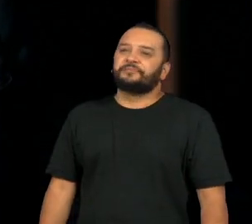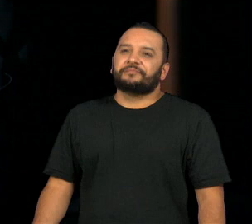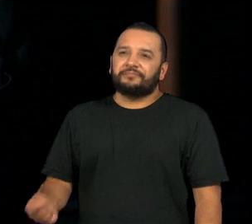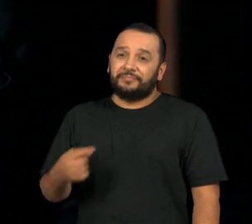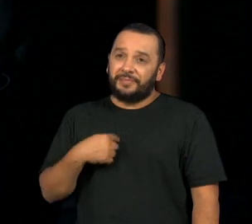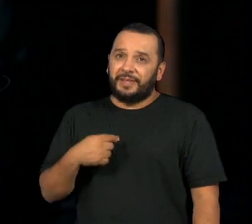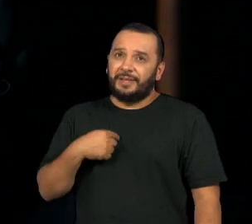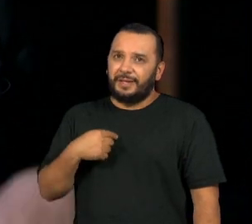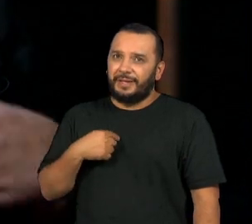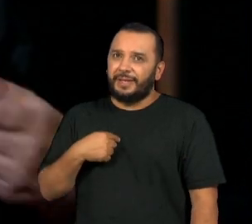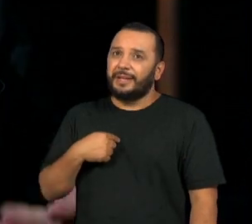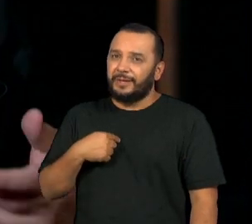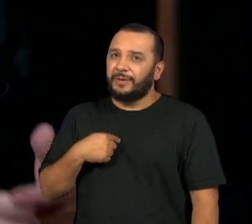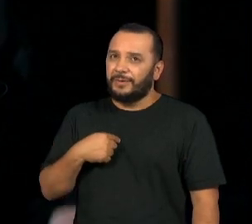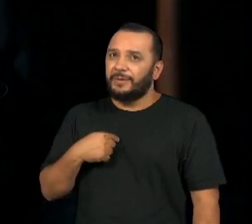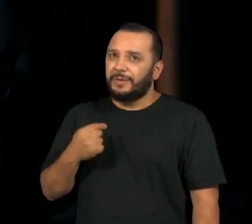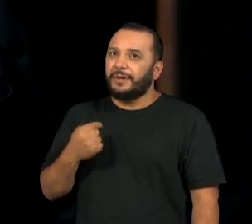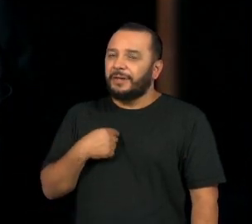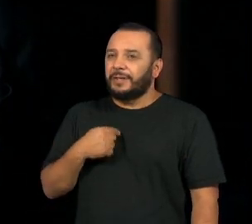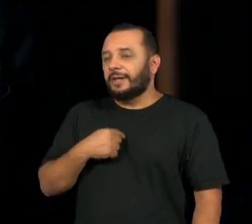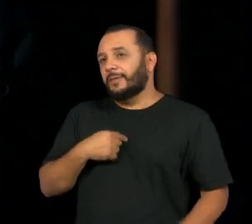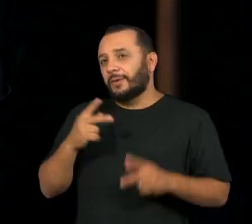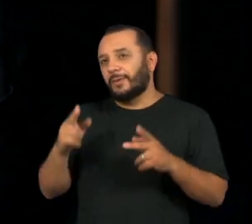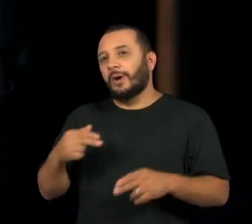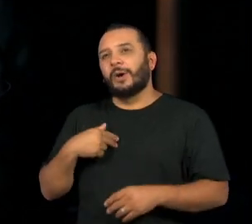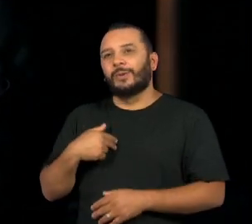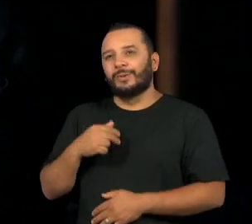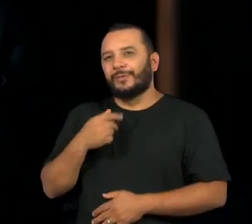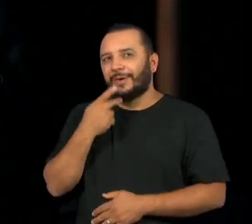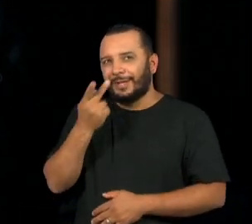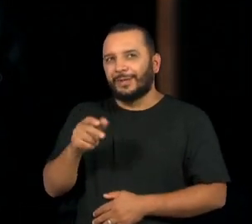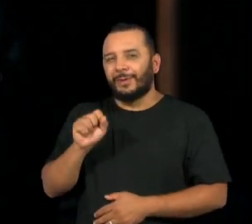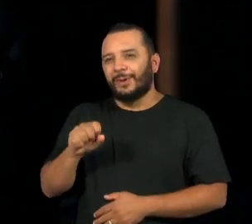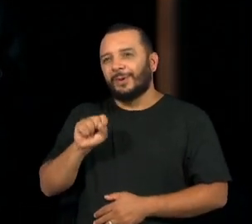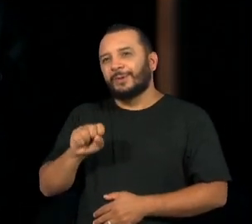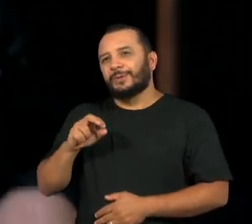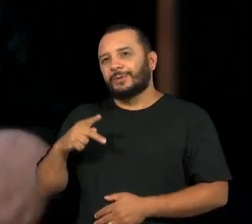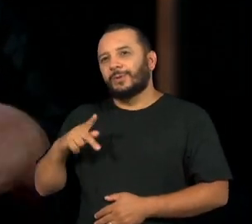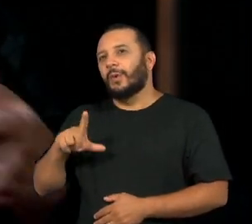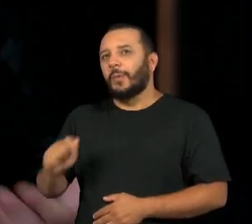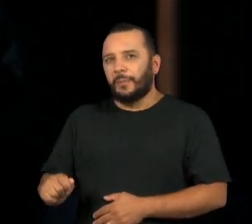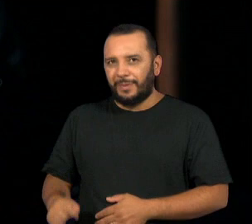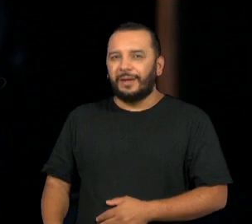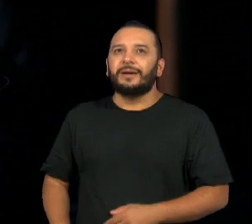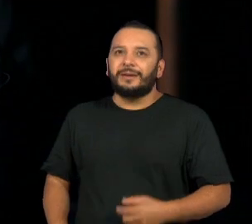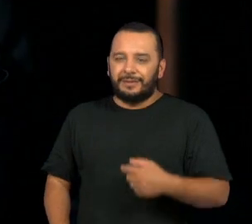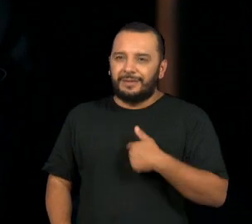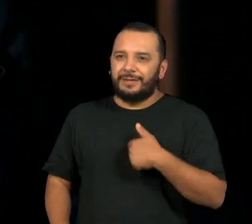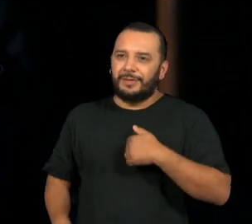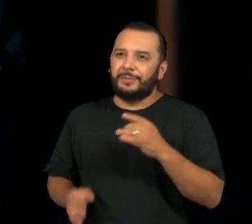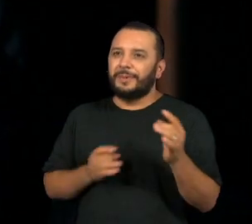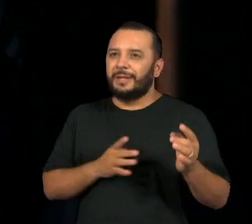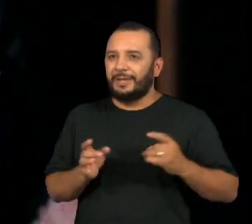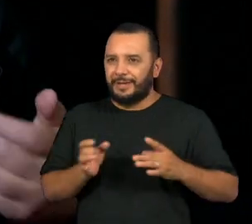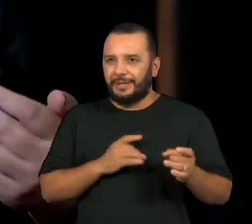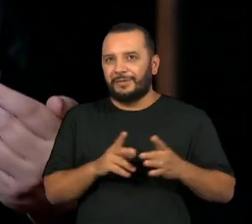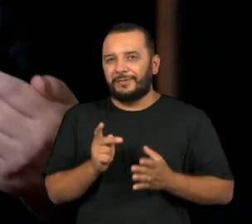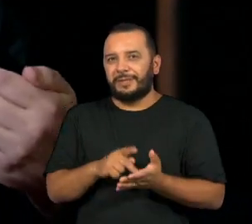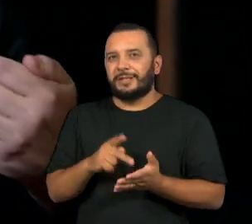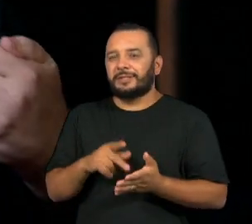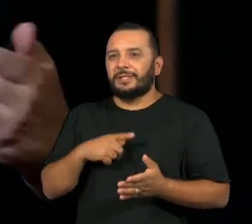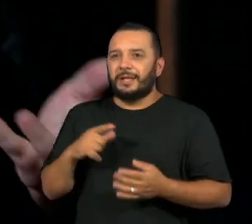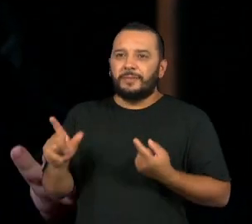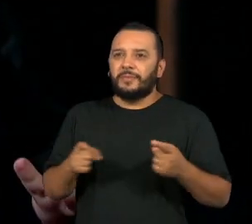afraid, eu tô com bastante... Parecia o Supla agora falando inglês. Né? Parecia o Supla. Eu tô com bastante medo. Por exemplo, tem uma